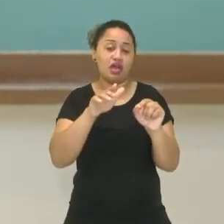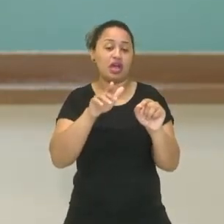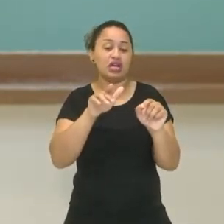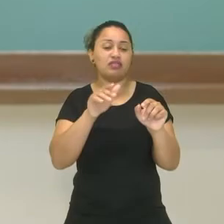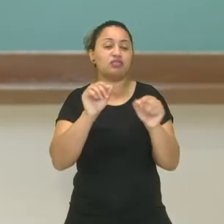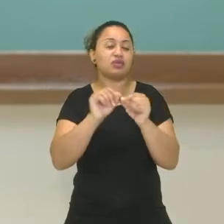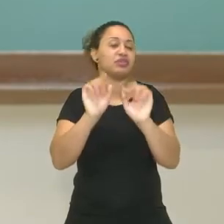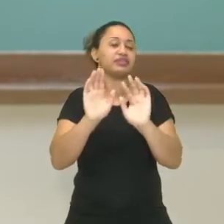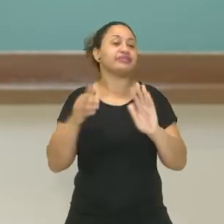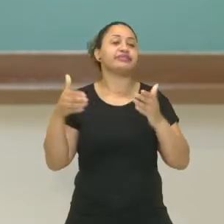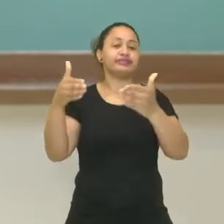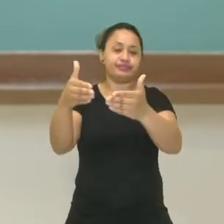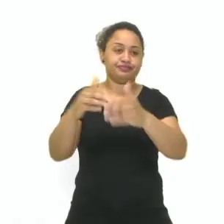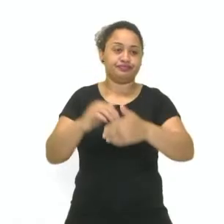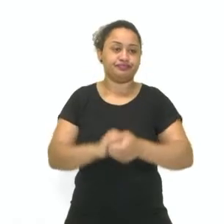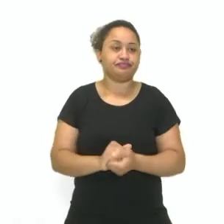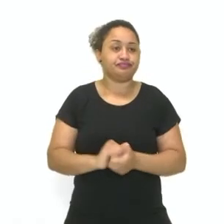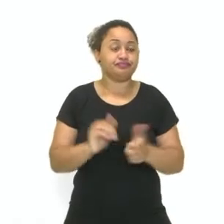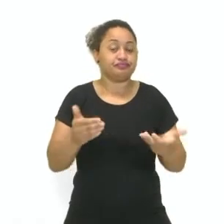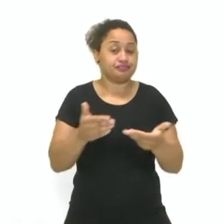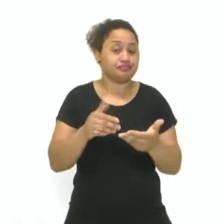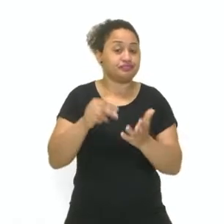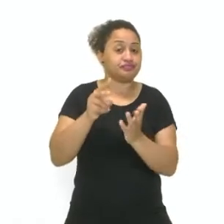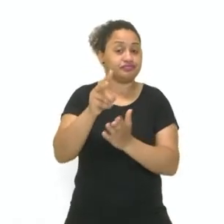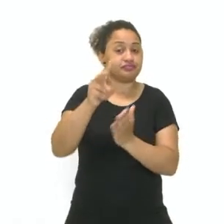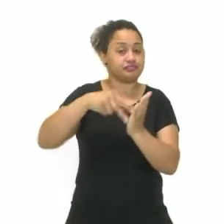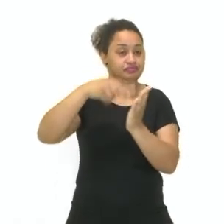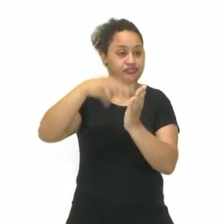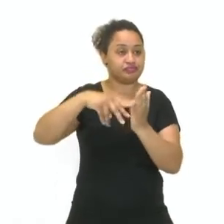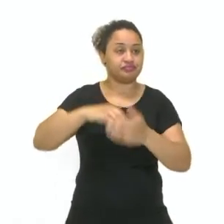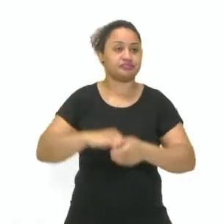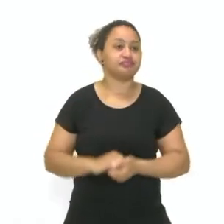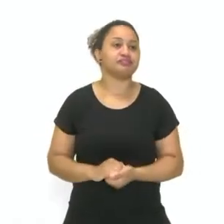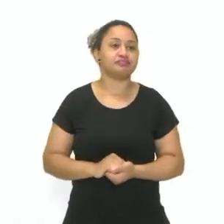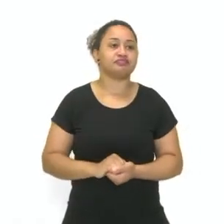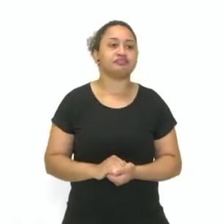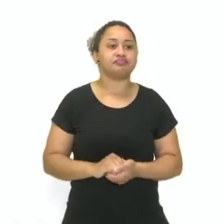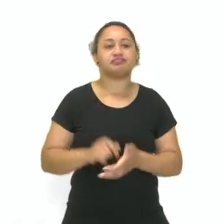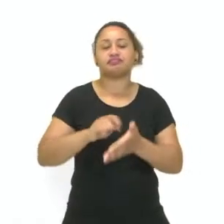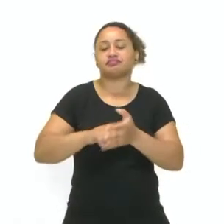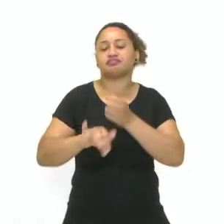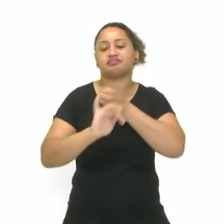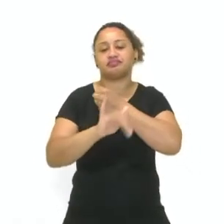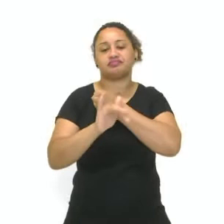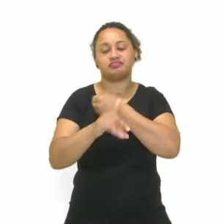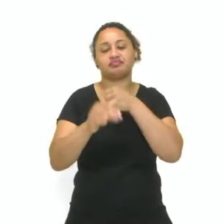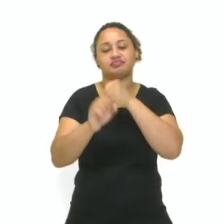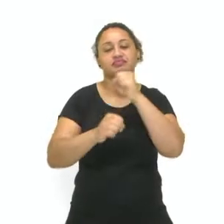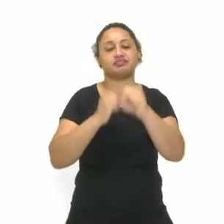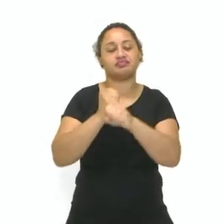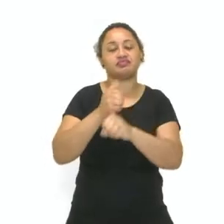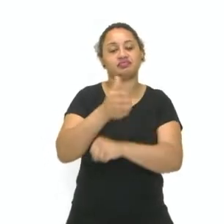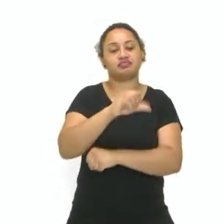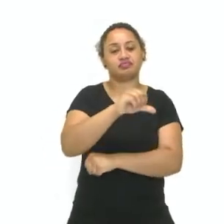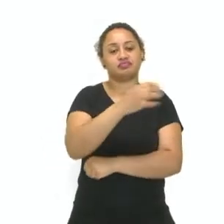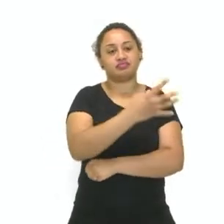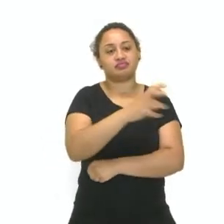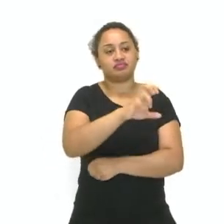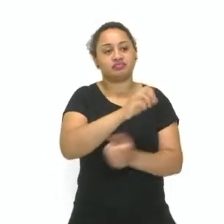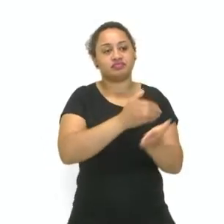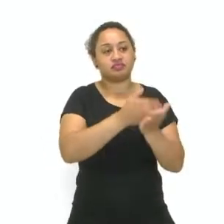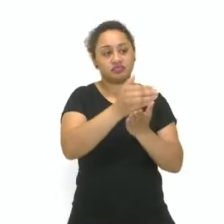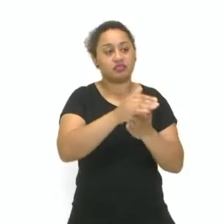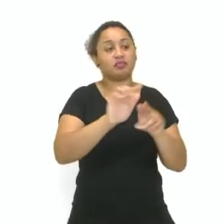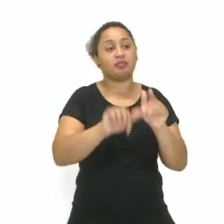particularização. Continuamos a leitura? Escreve crônicas desde 1945, primeiro no Correio